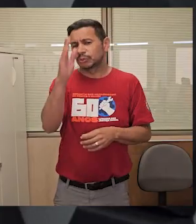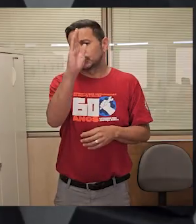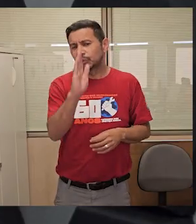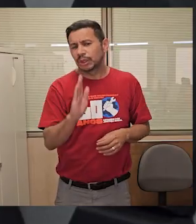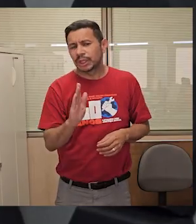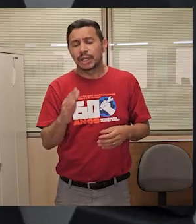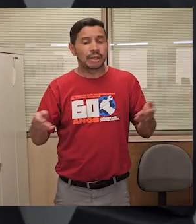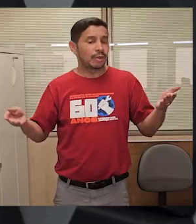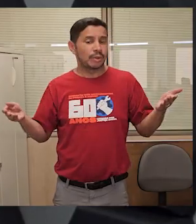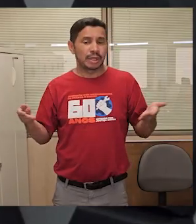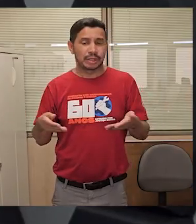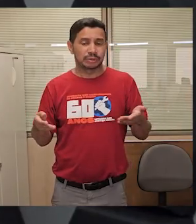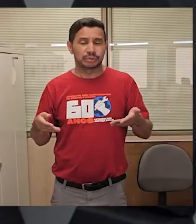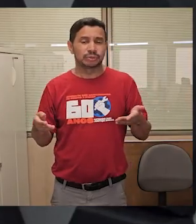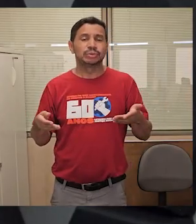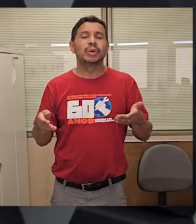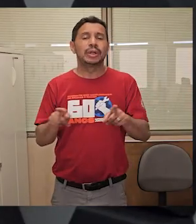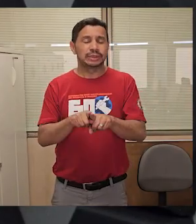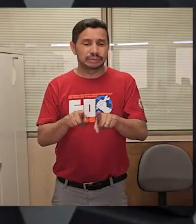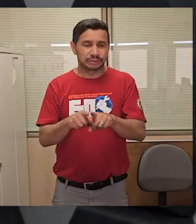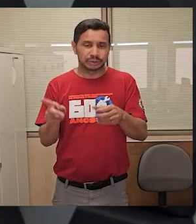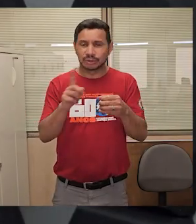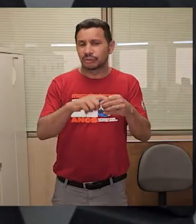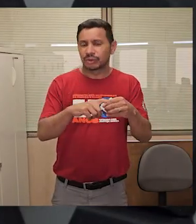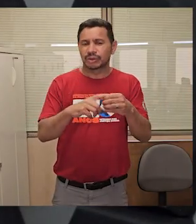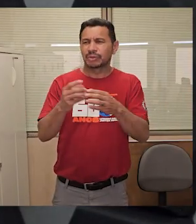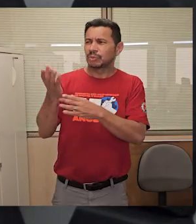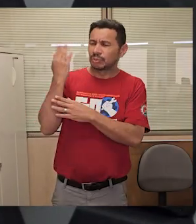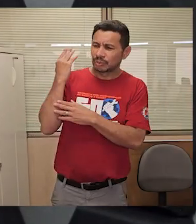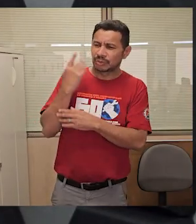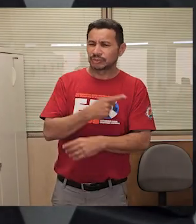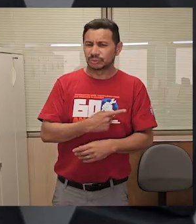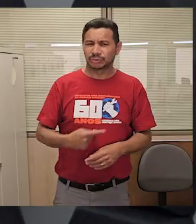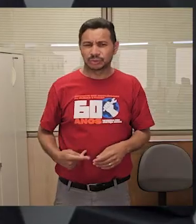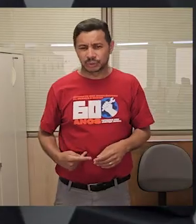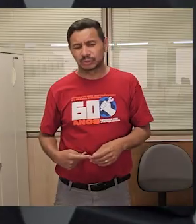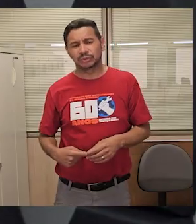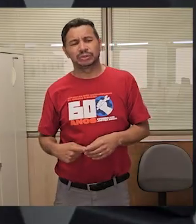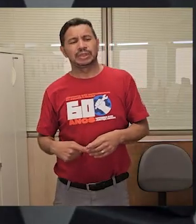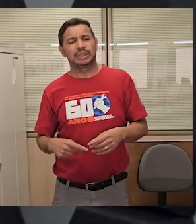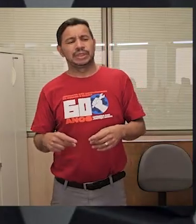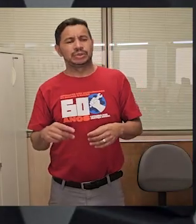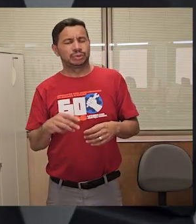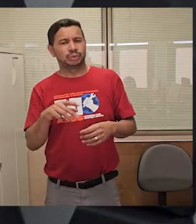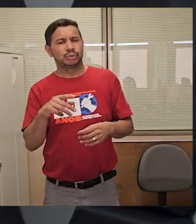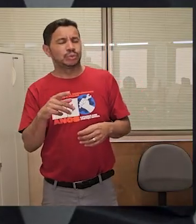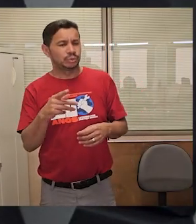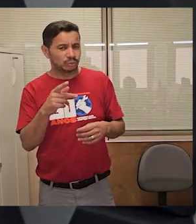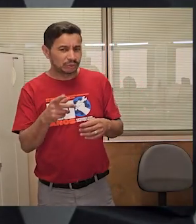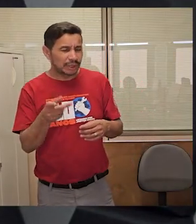Brasil, né? Todo o sucateamento, que não era do governo anterior, mas de processos de sucateamento,